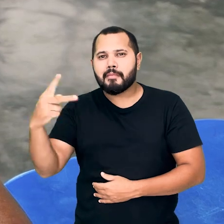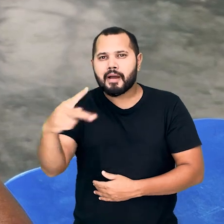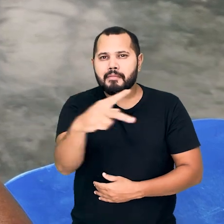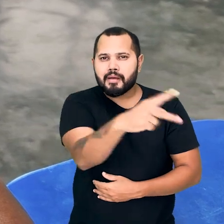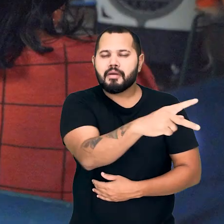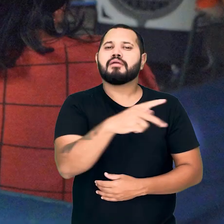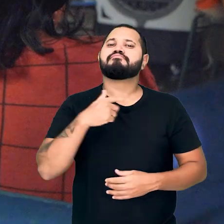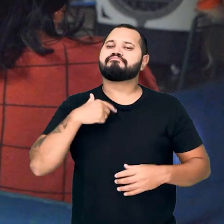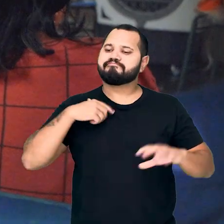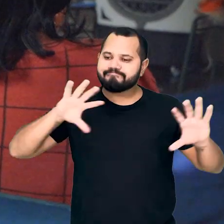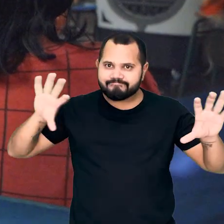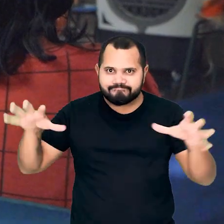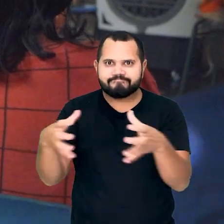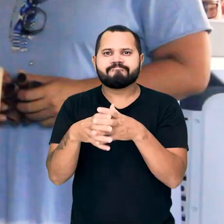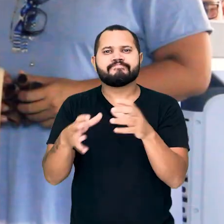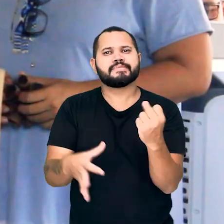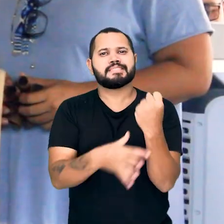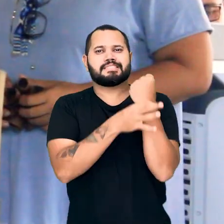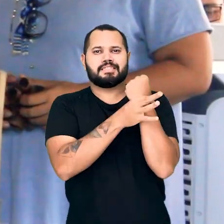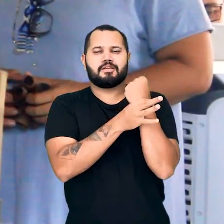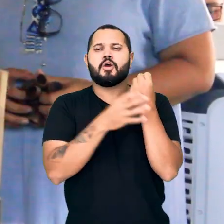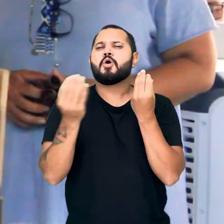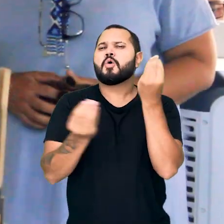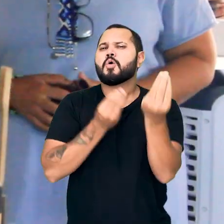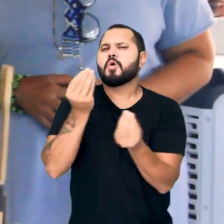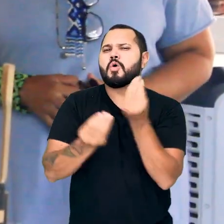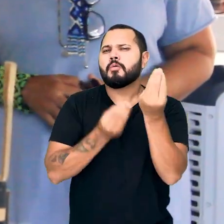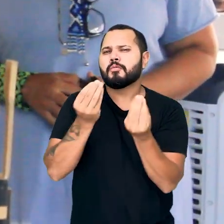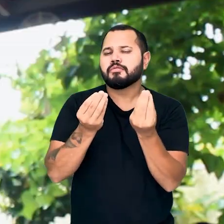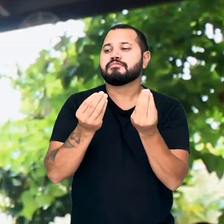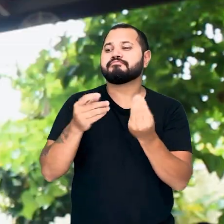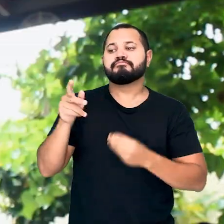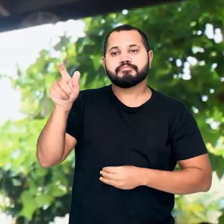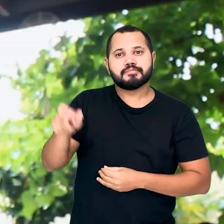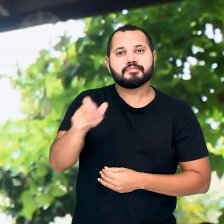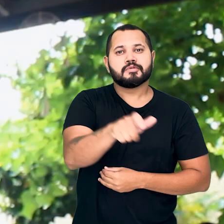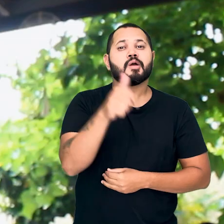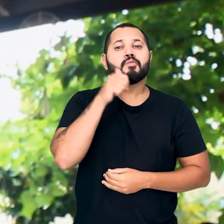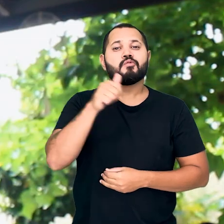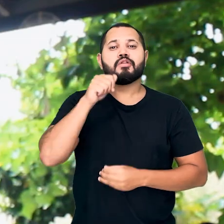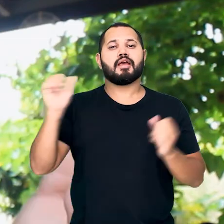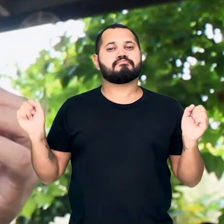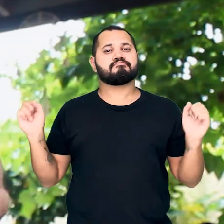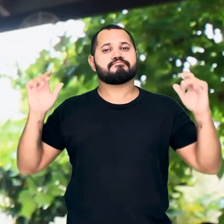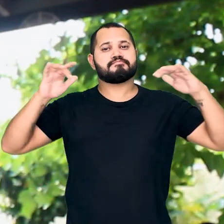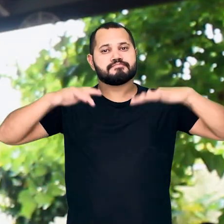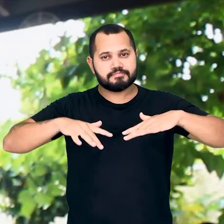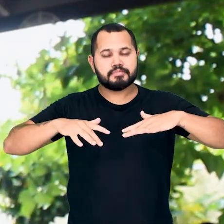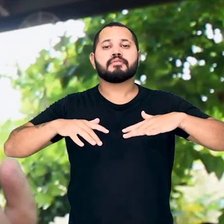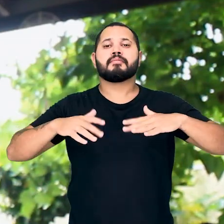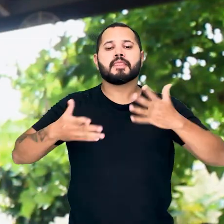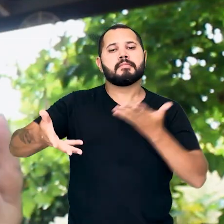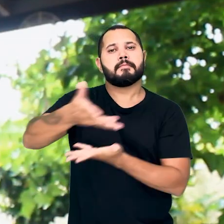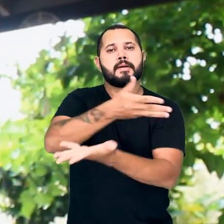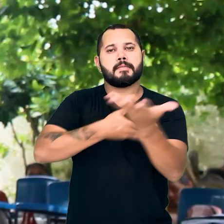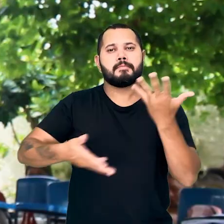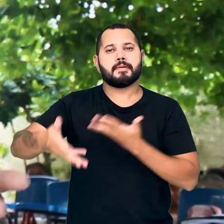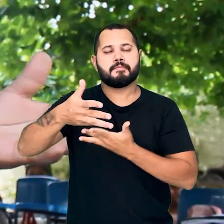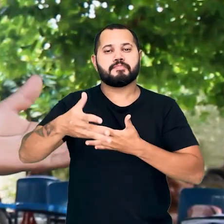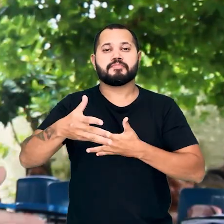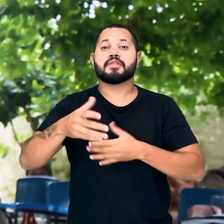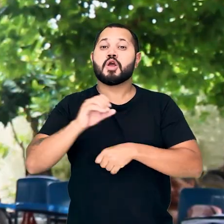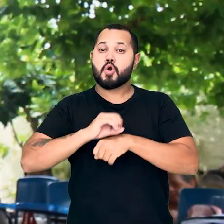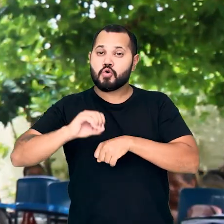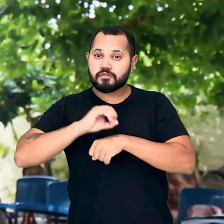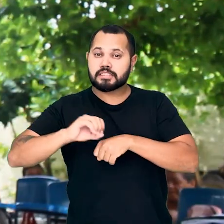sua língua viva e a gente quer resgatar, trabalhar junto com elas. E como a gente pode trabalhar? Trazer elas para cá, contar, falar. Na